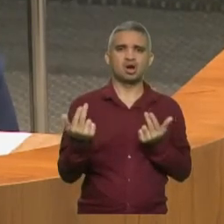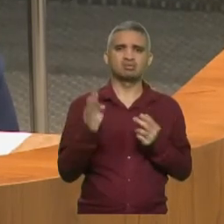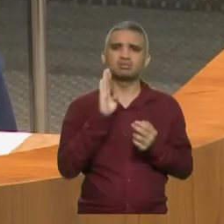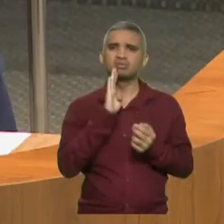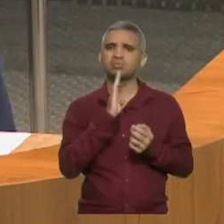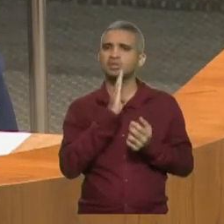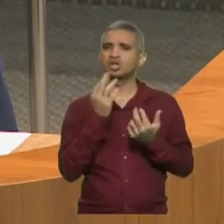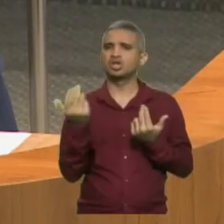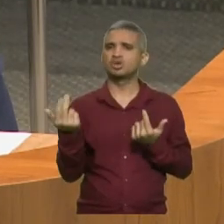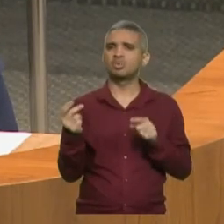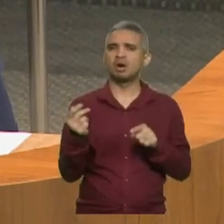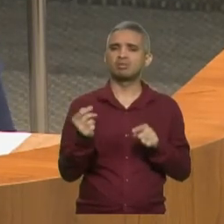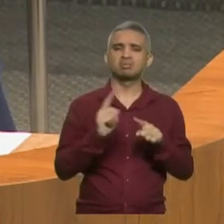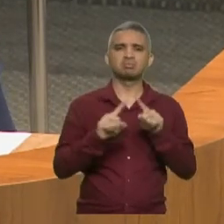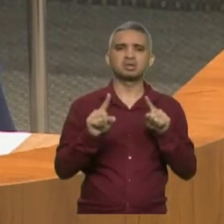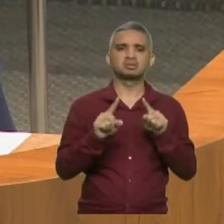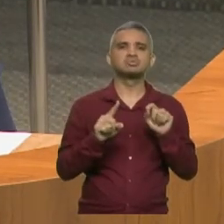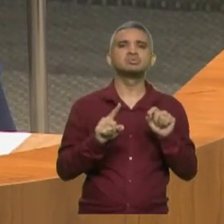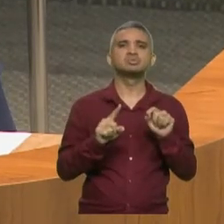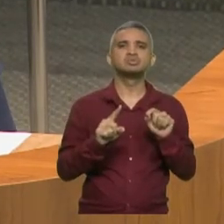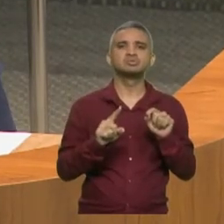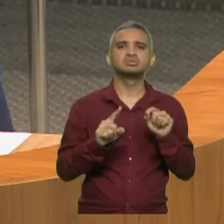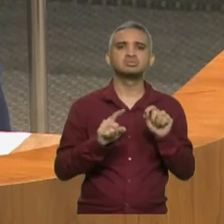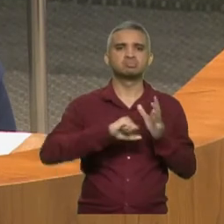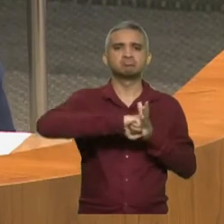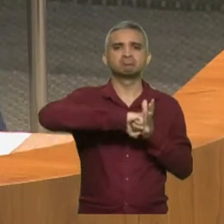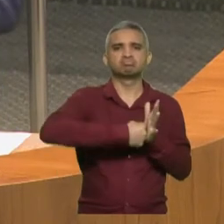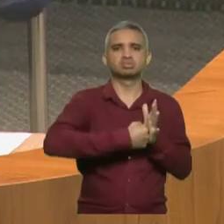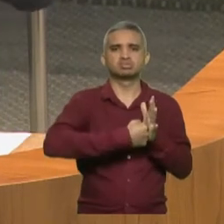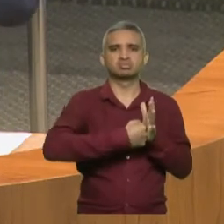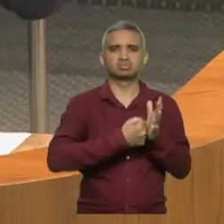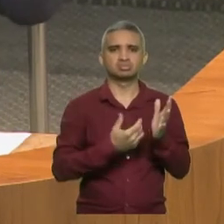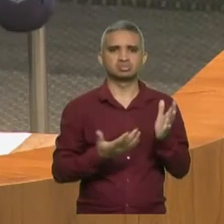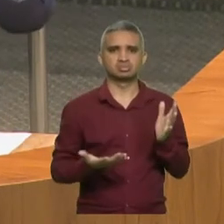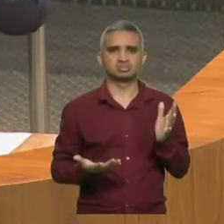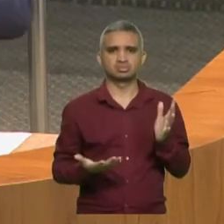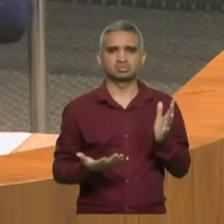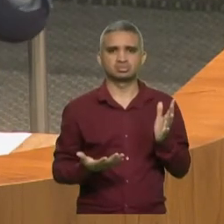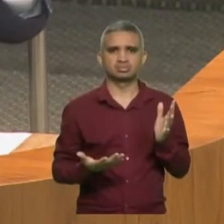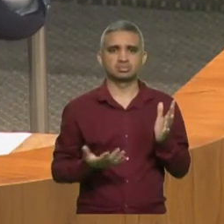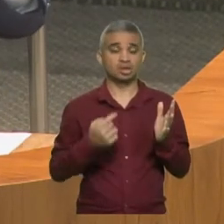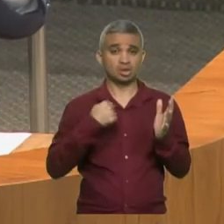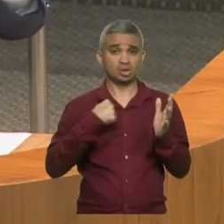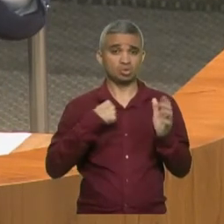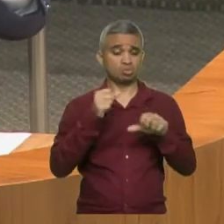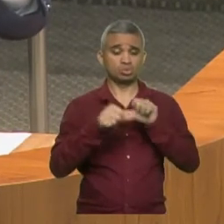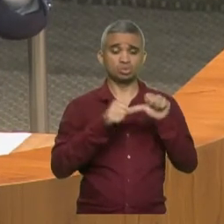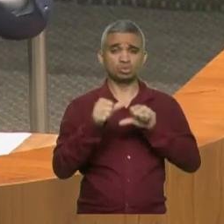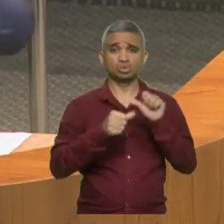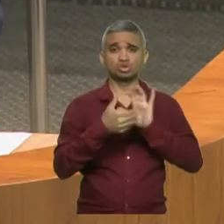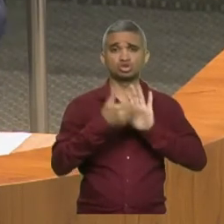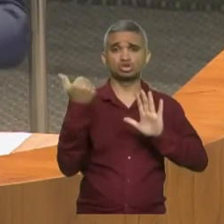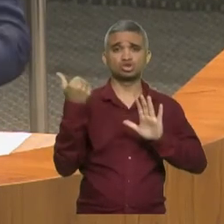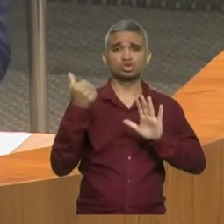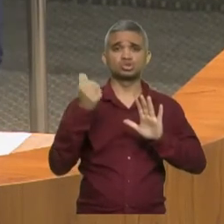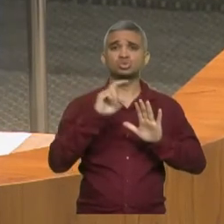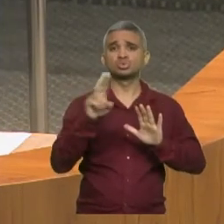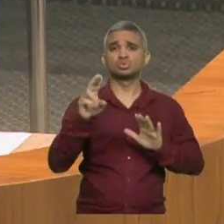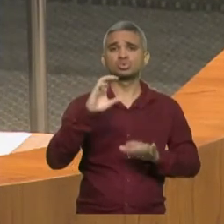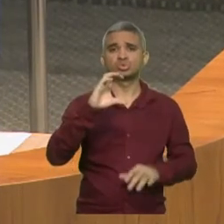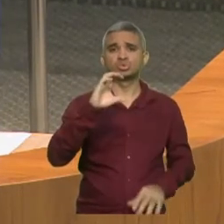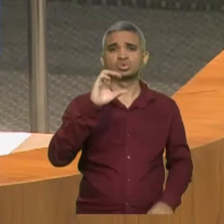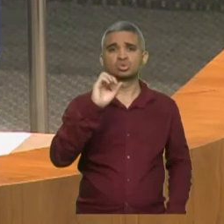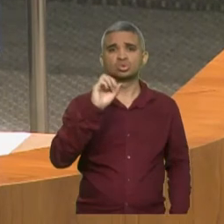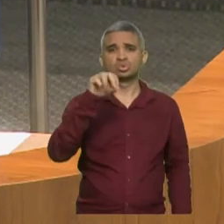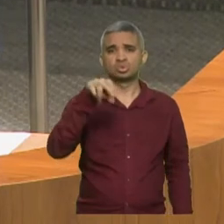igual, trocando simplesmente o nome construção civil por indústria. Somente isso, mais nada. E aproveitando agora o